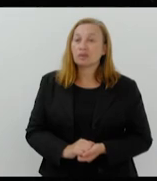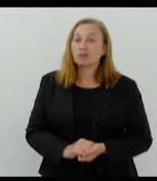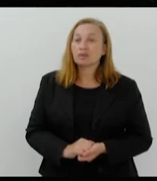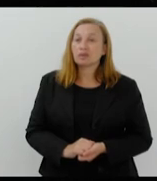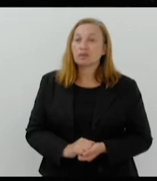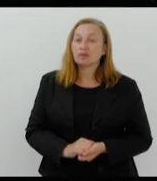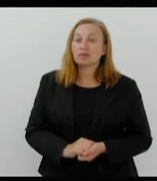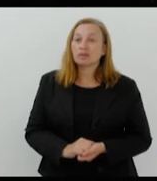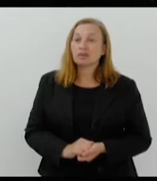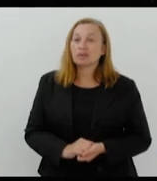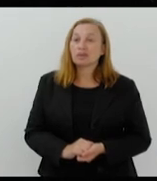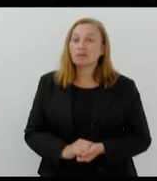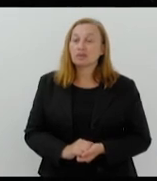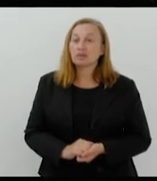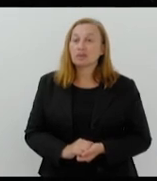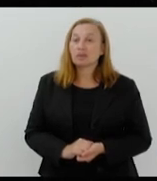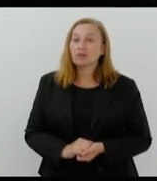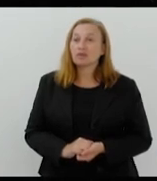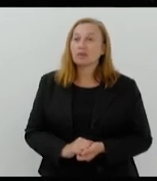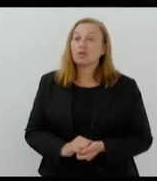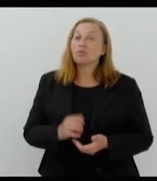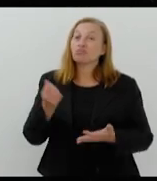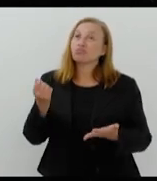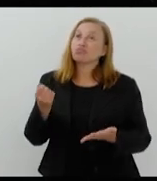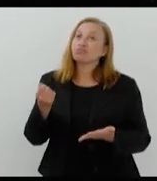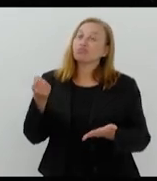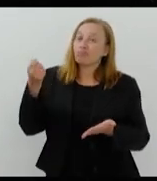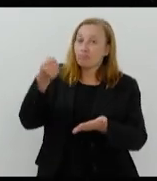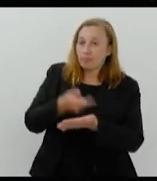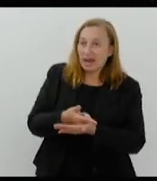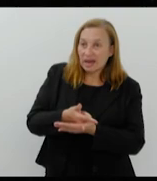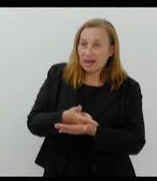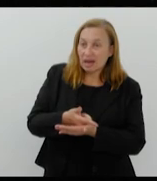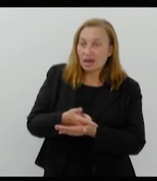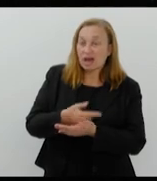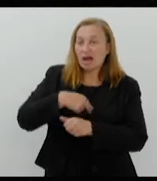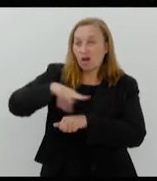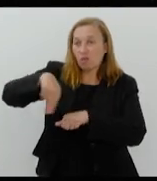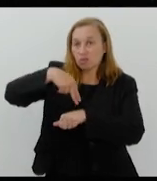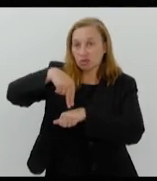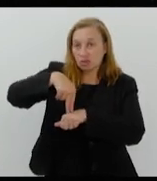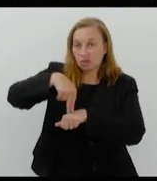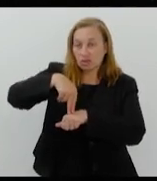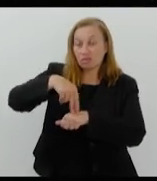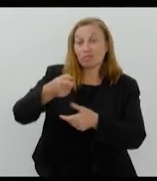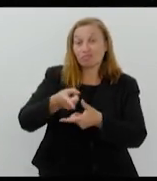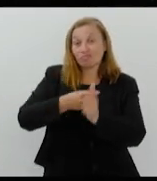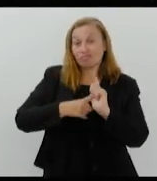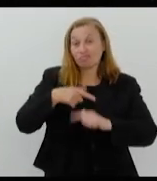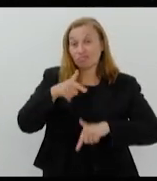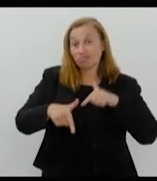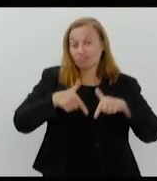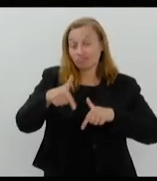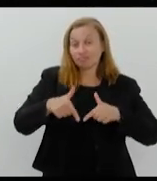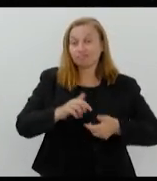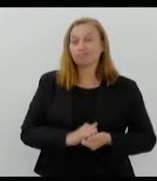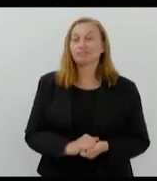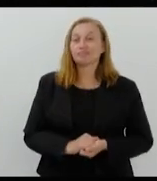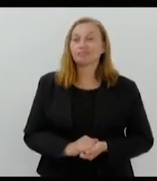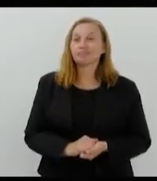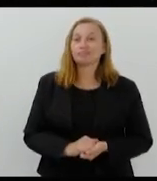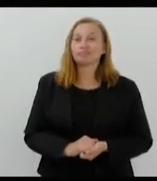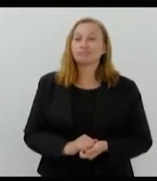Estado pague à União pelo serviço da dívida. Isto